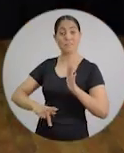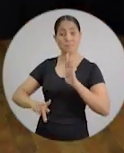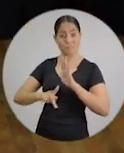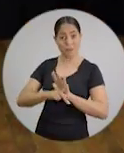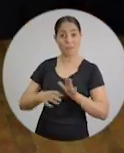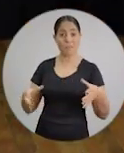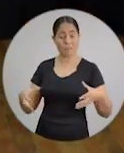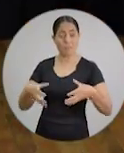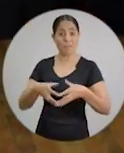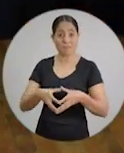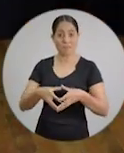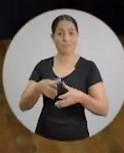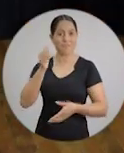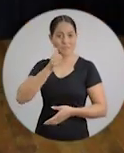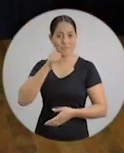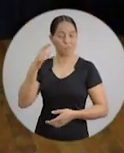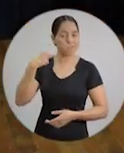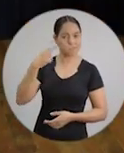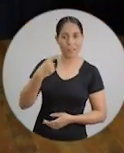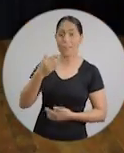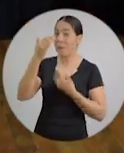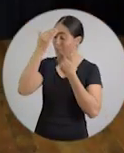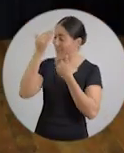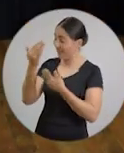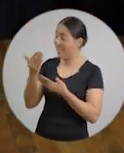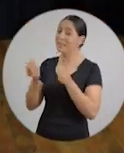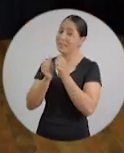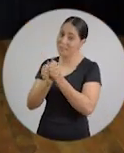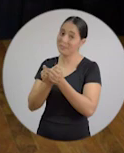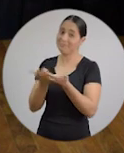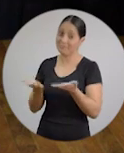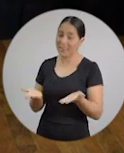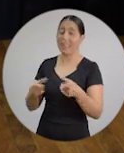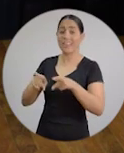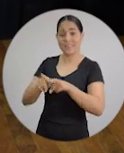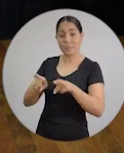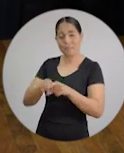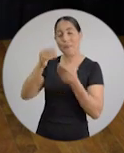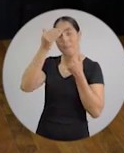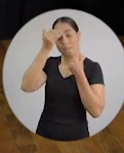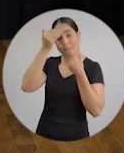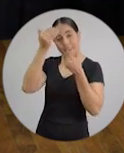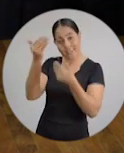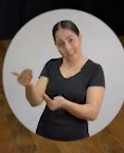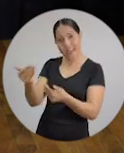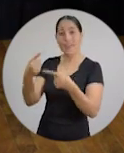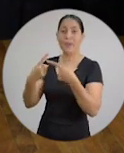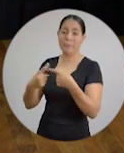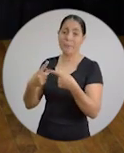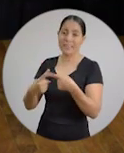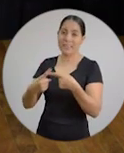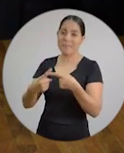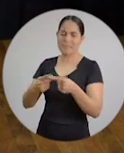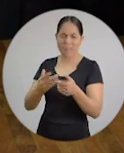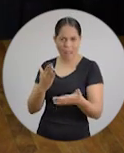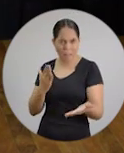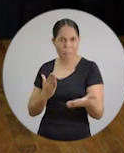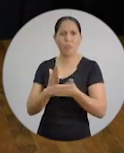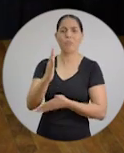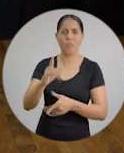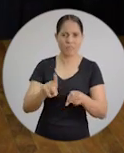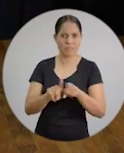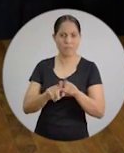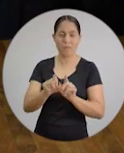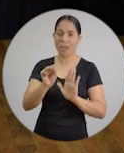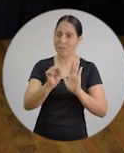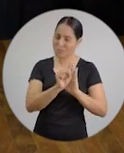Mulher Advogada. Doutora Daniela, primeiramente, muito obrigada por estar conosco aqui no OAB Entrevista e, em segundo lugar, obrigada por ter aprovado